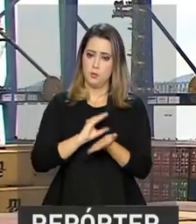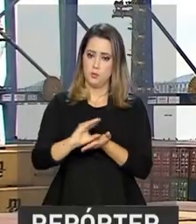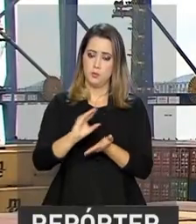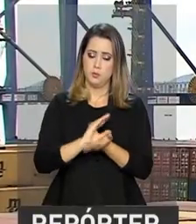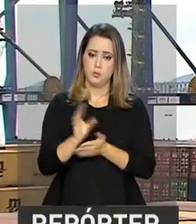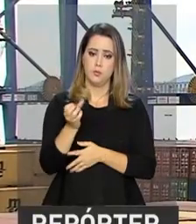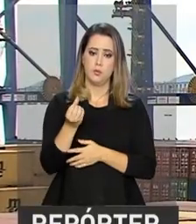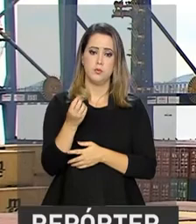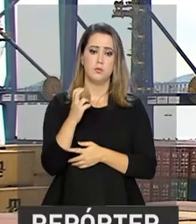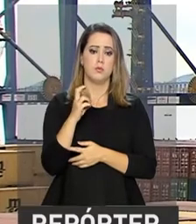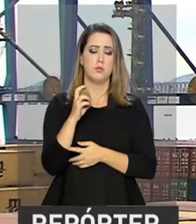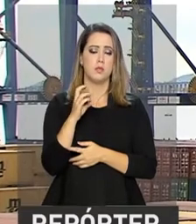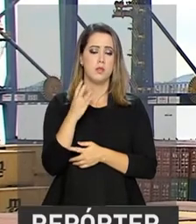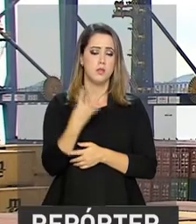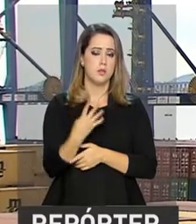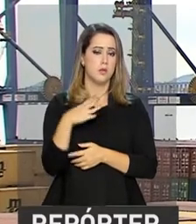quase